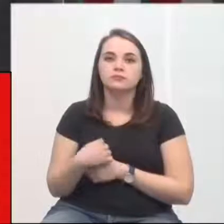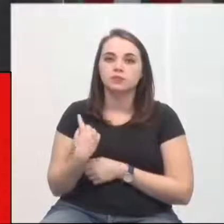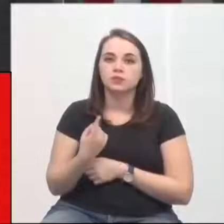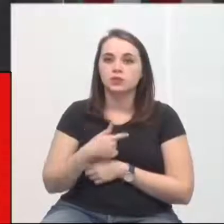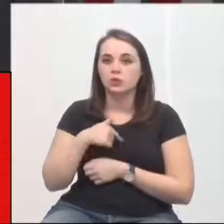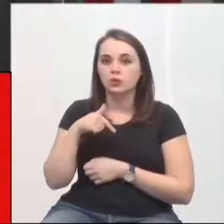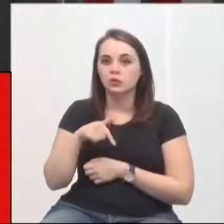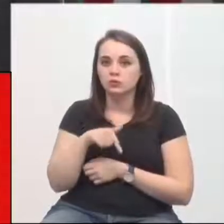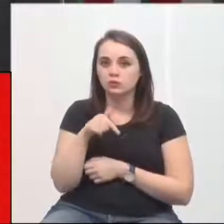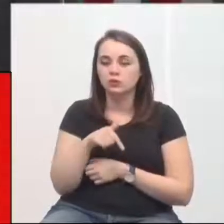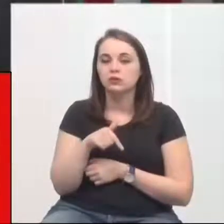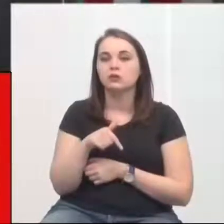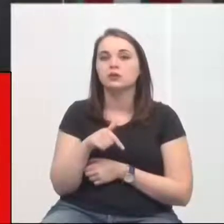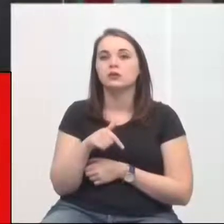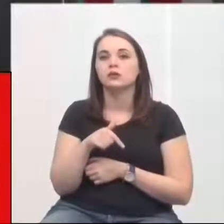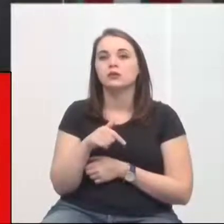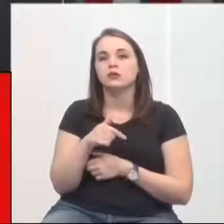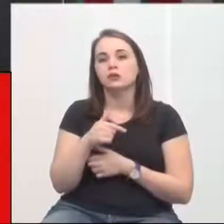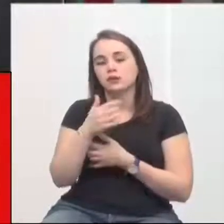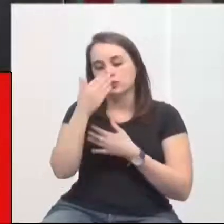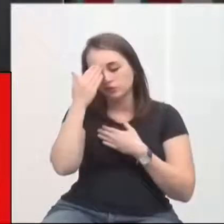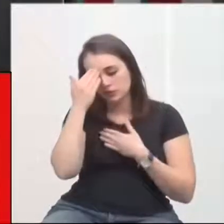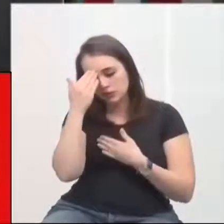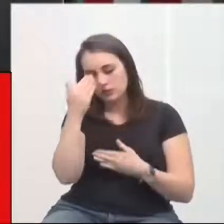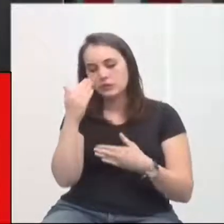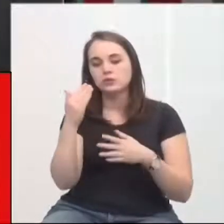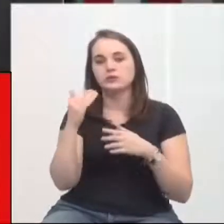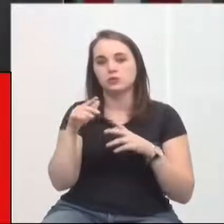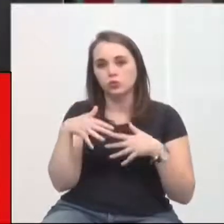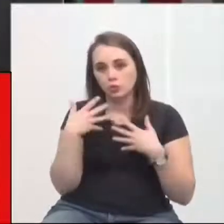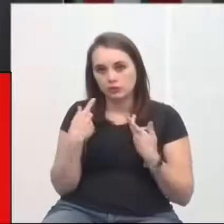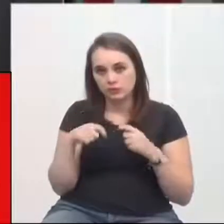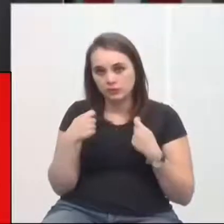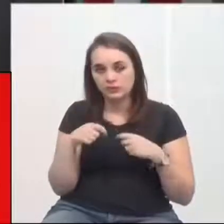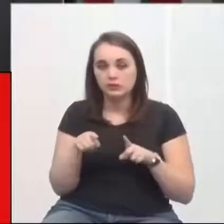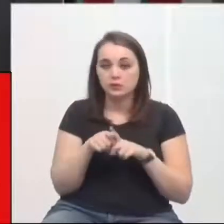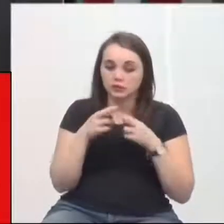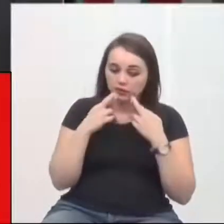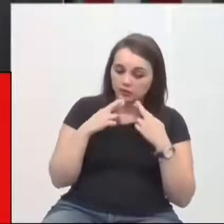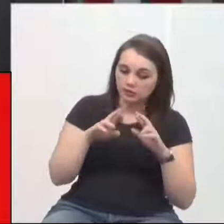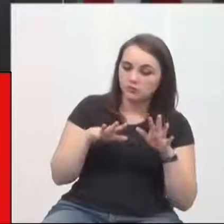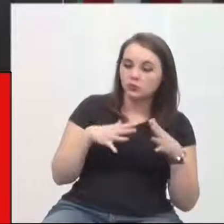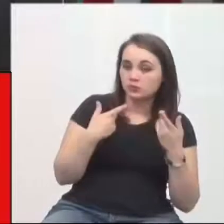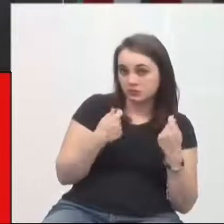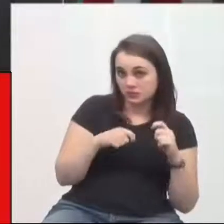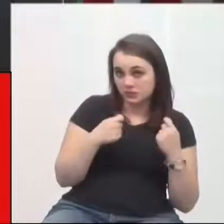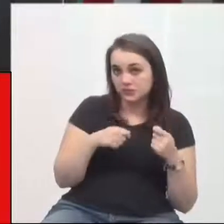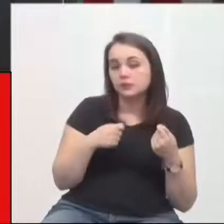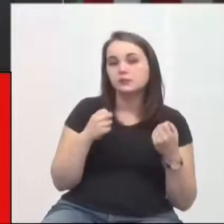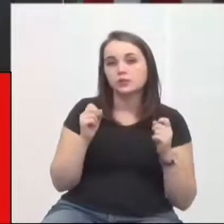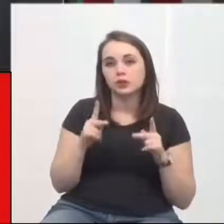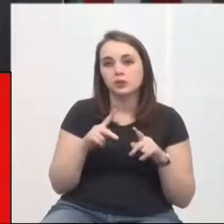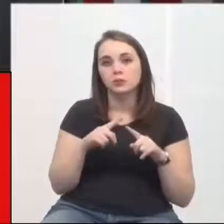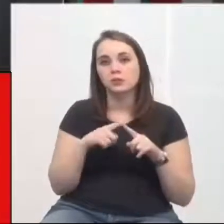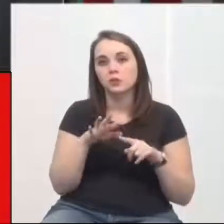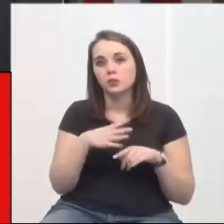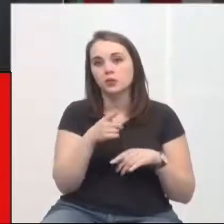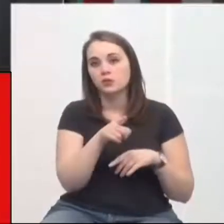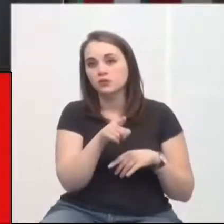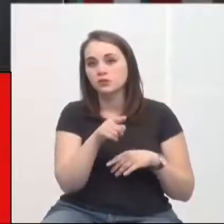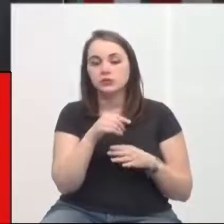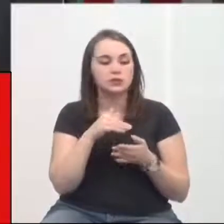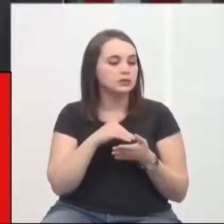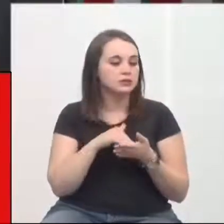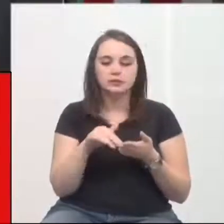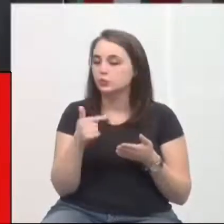lhe puxar o saco, mas quando temos que agradecer sim, porque quando o senhor está ausente na secretaria, a gente sempre tem sido